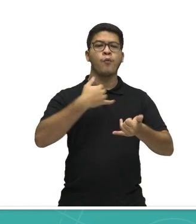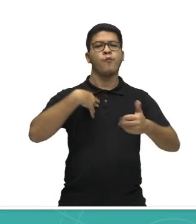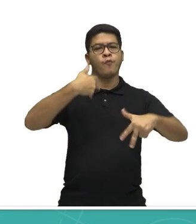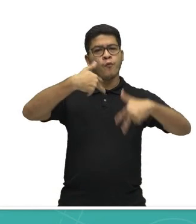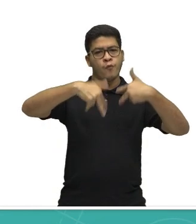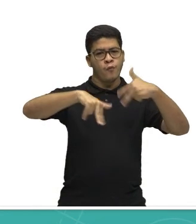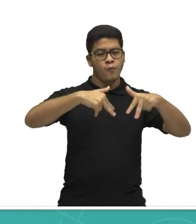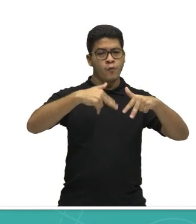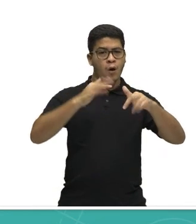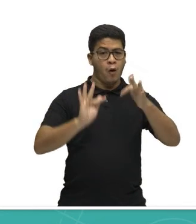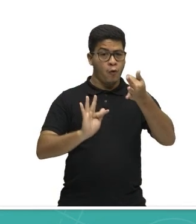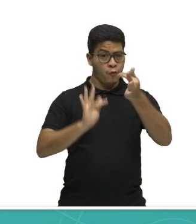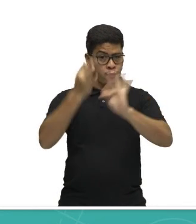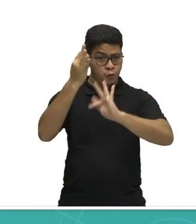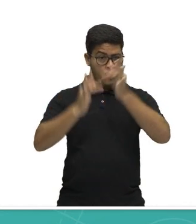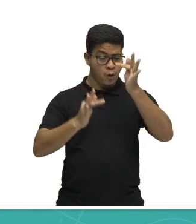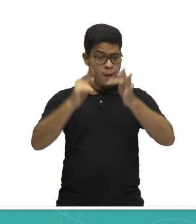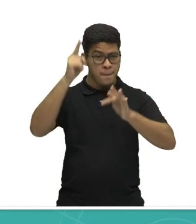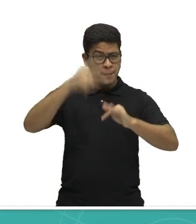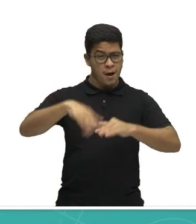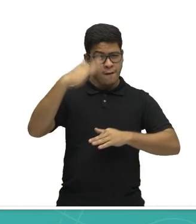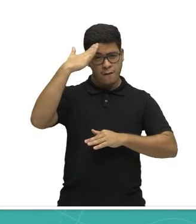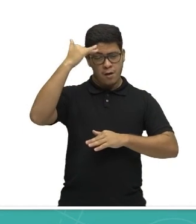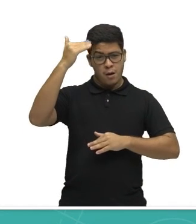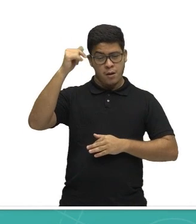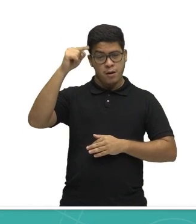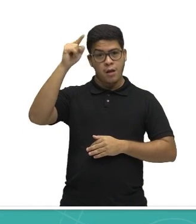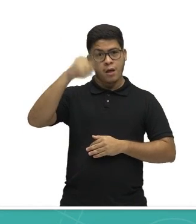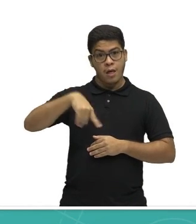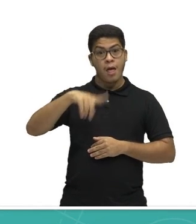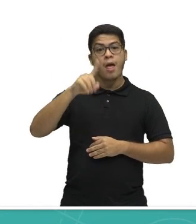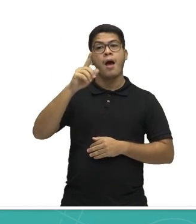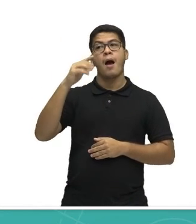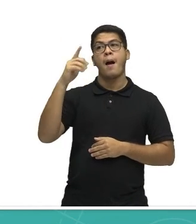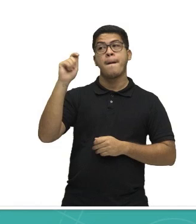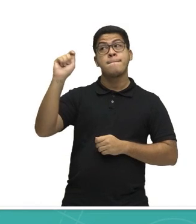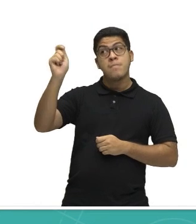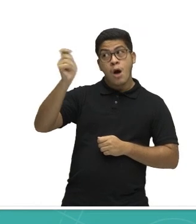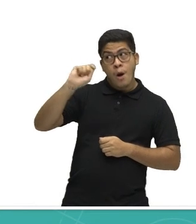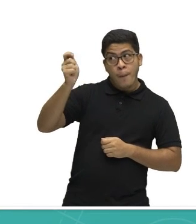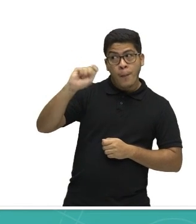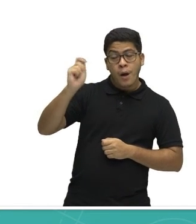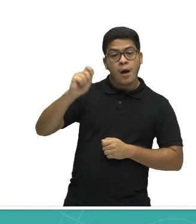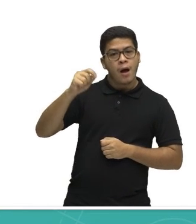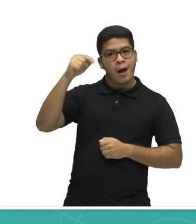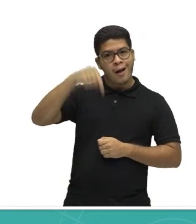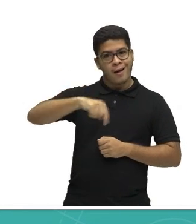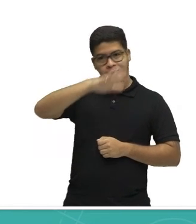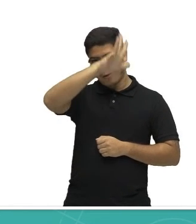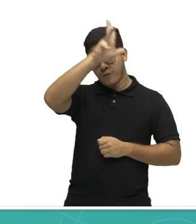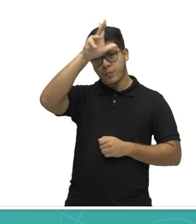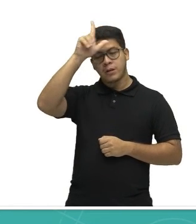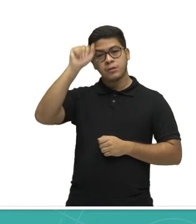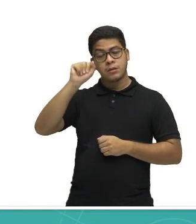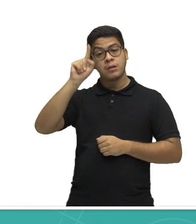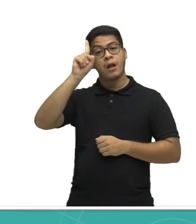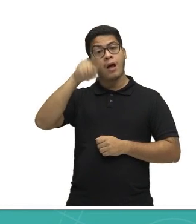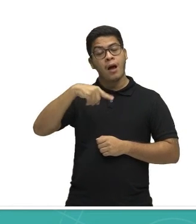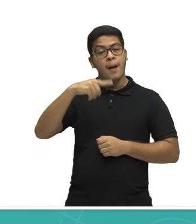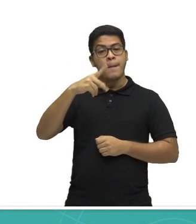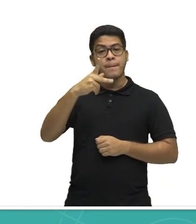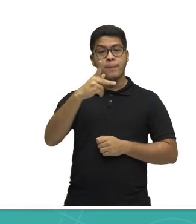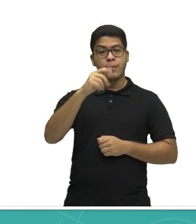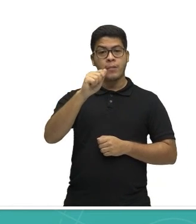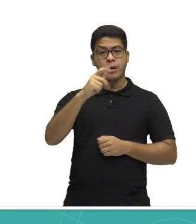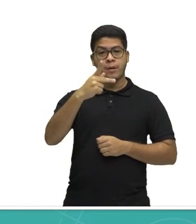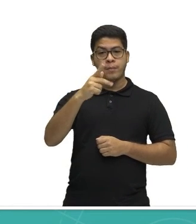no Brasil? Então, como eu falei para vocês, é a pipa, né? Isso aqui no Amazonas é chamado de papagaio. Então, como eu falei para vocês, quando eu